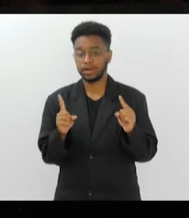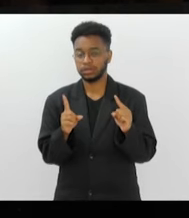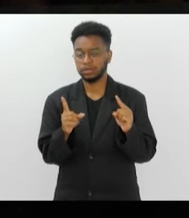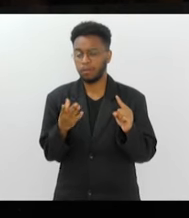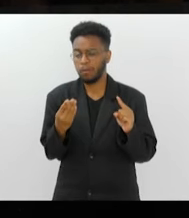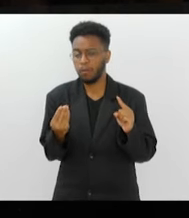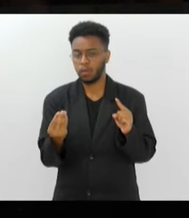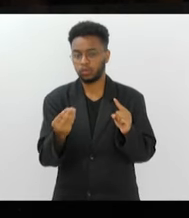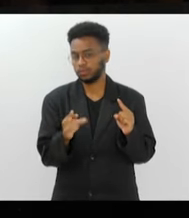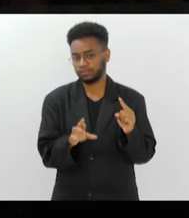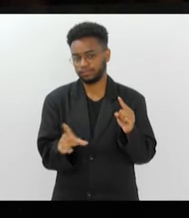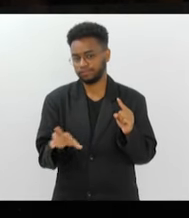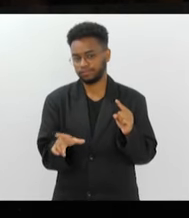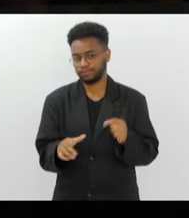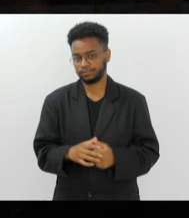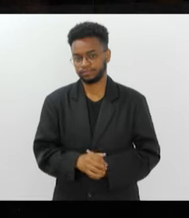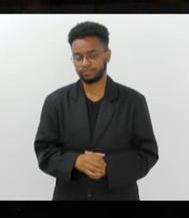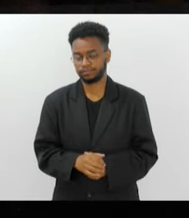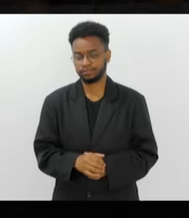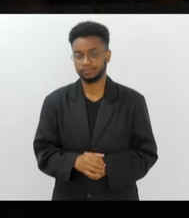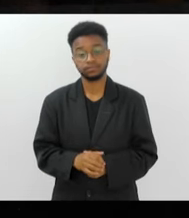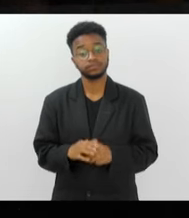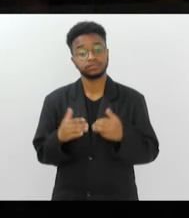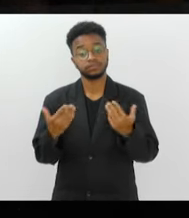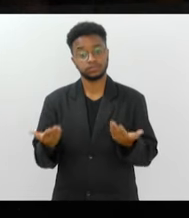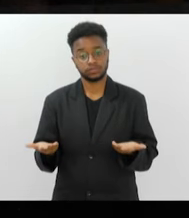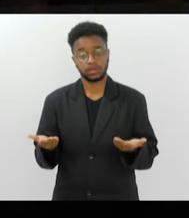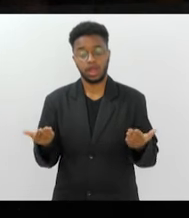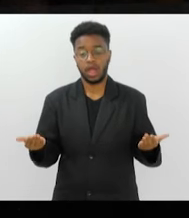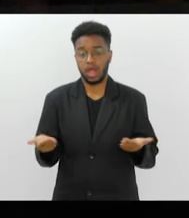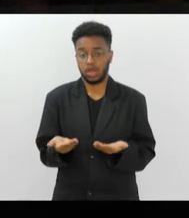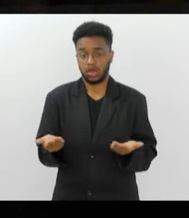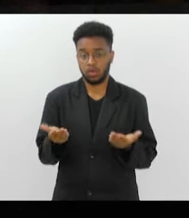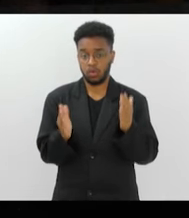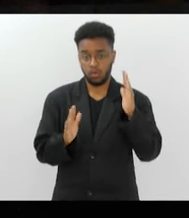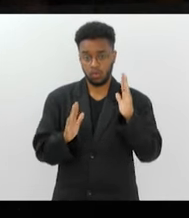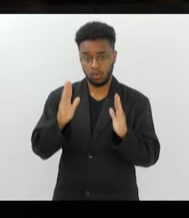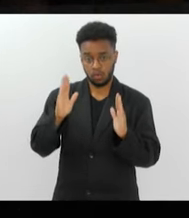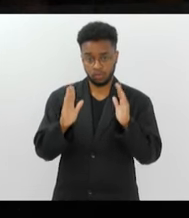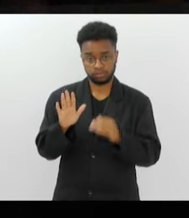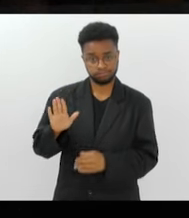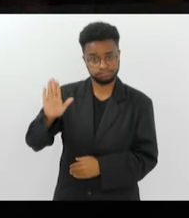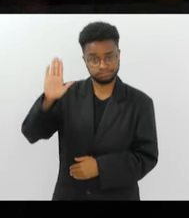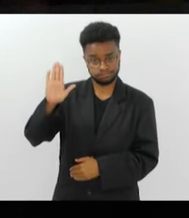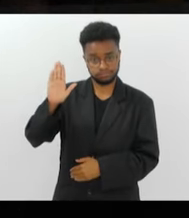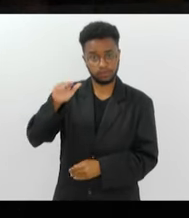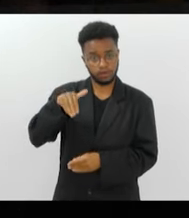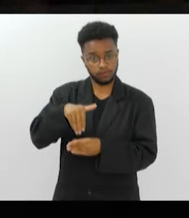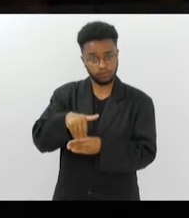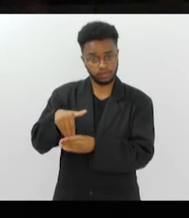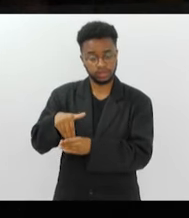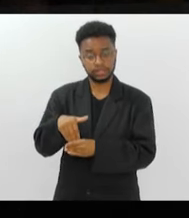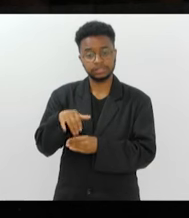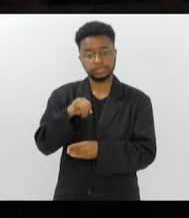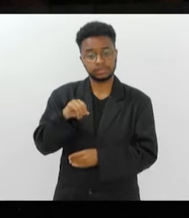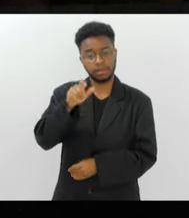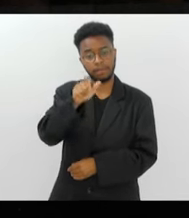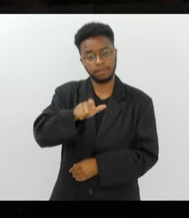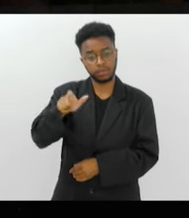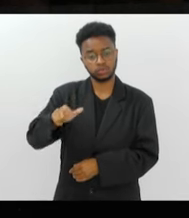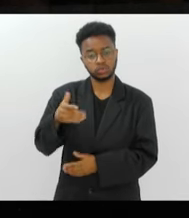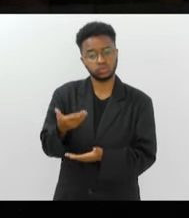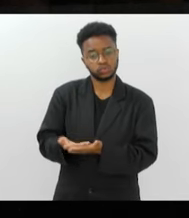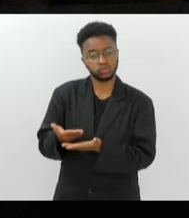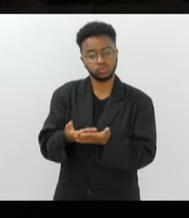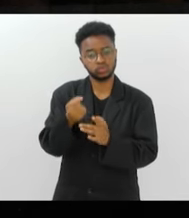muitos. Então, essas eleições, na mão de sociólogos,